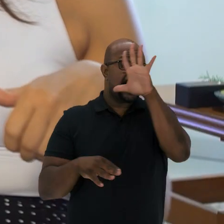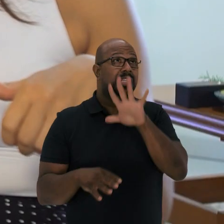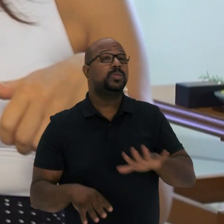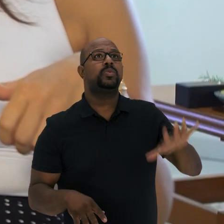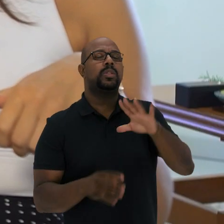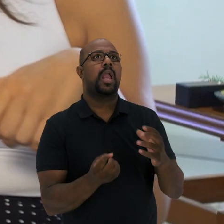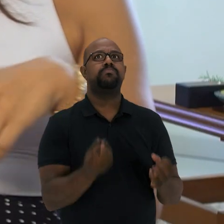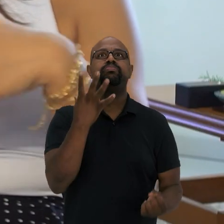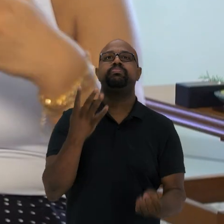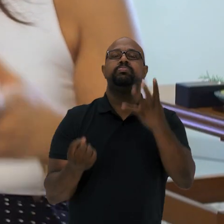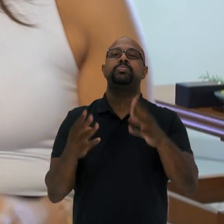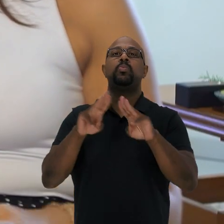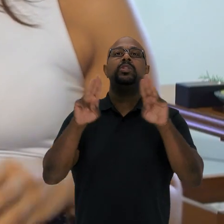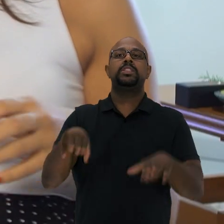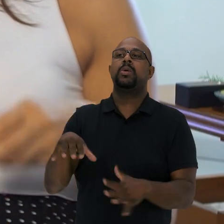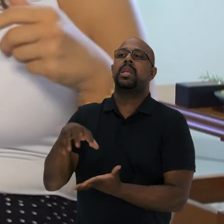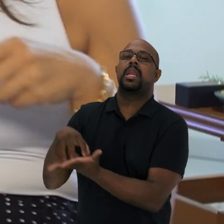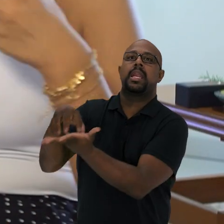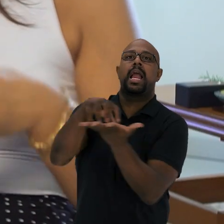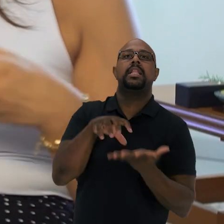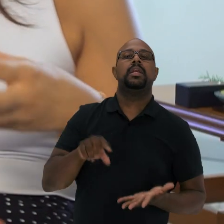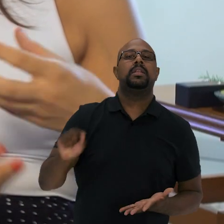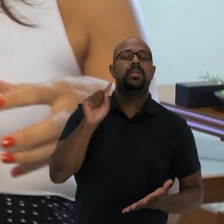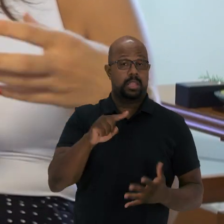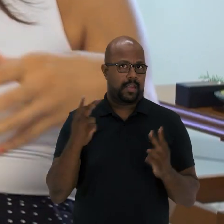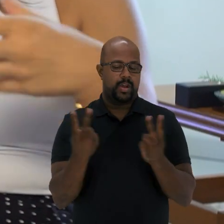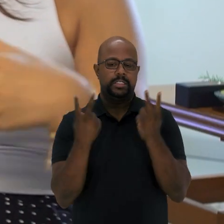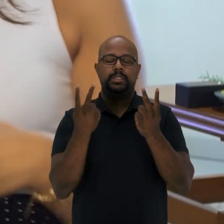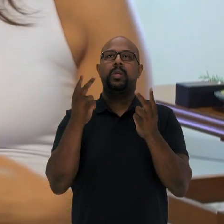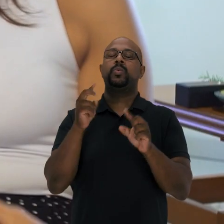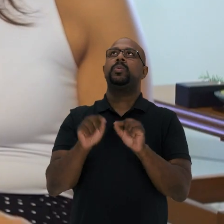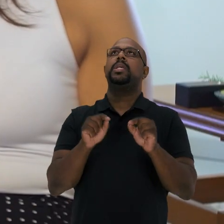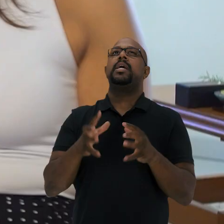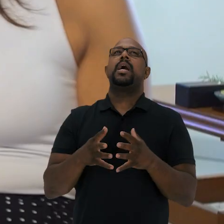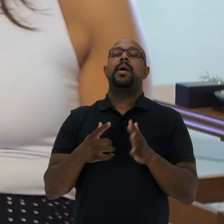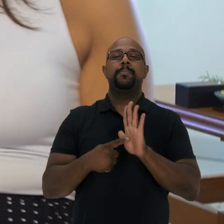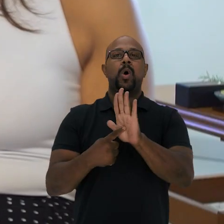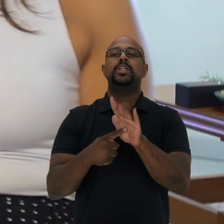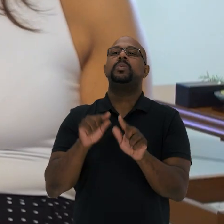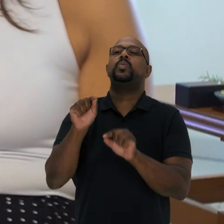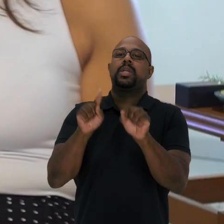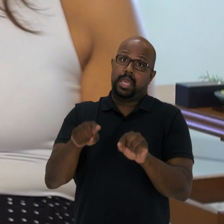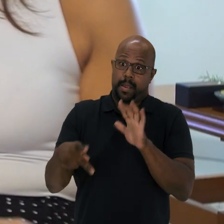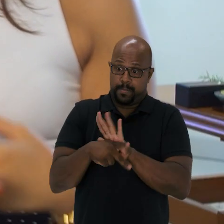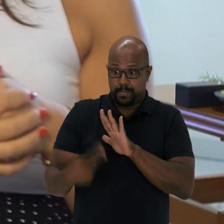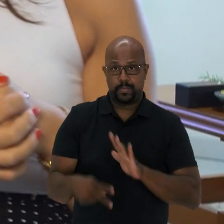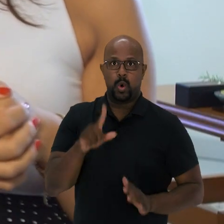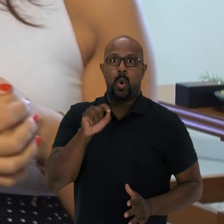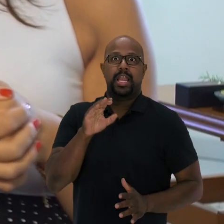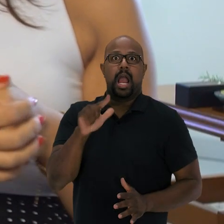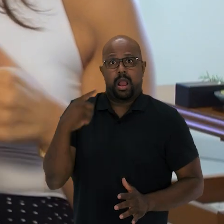inteiro a gente tem uma criação de museus regionais. Então tem uma valorização do que mostra o que é daqui, o que é local,